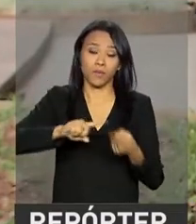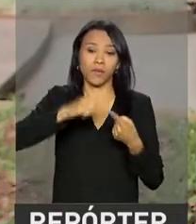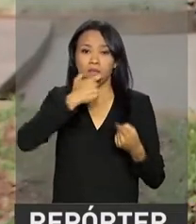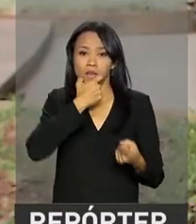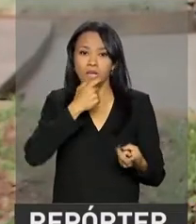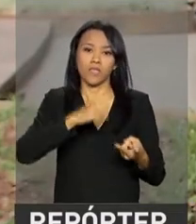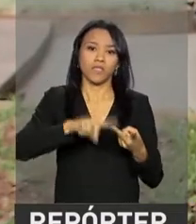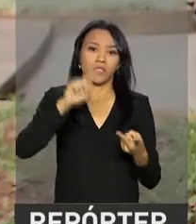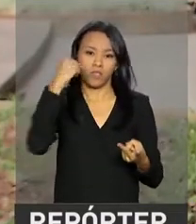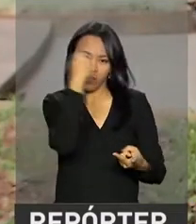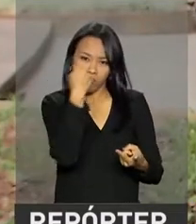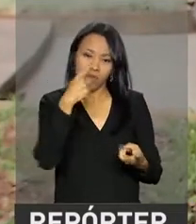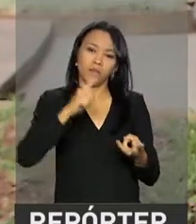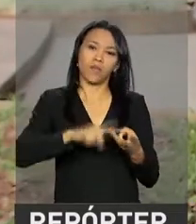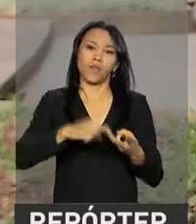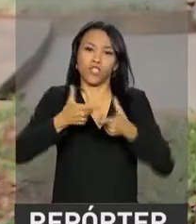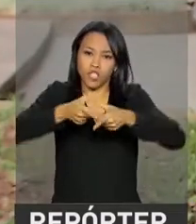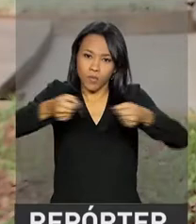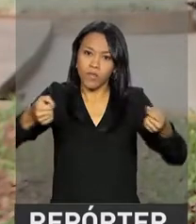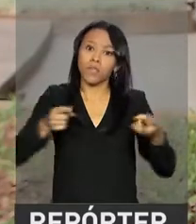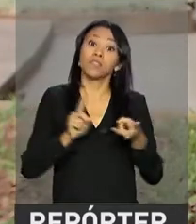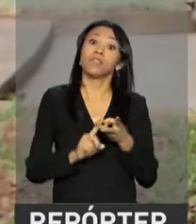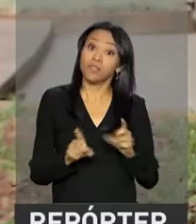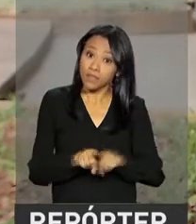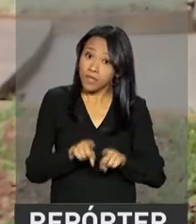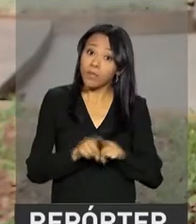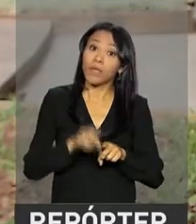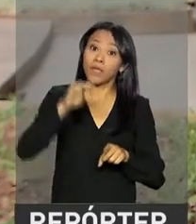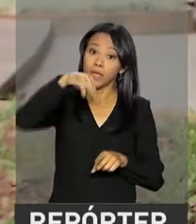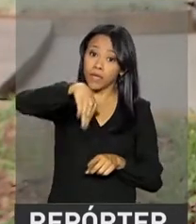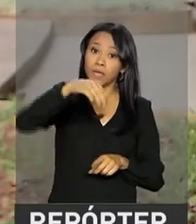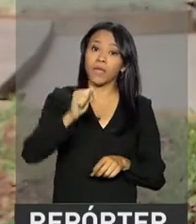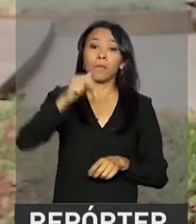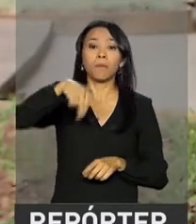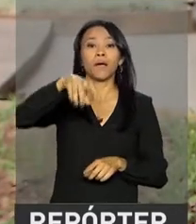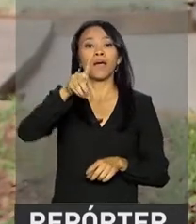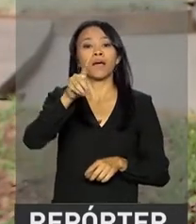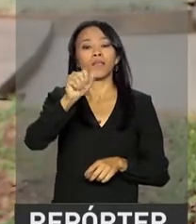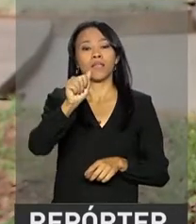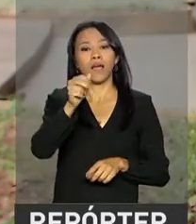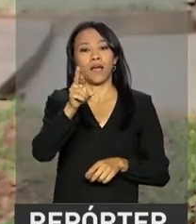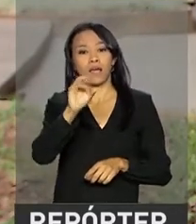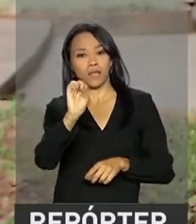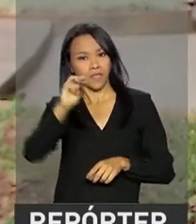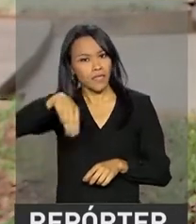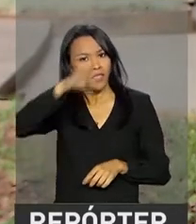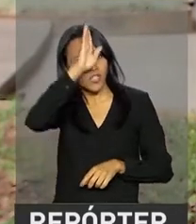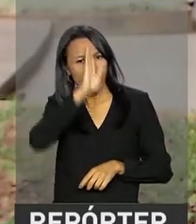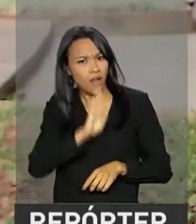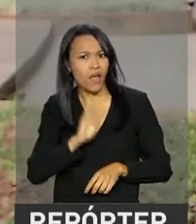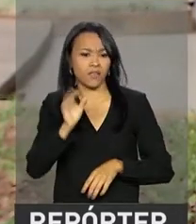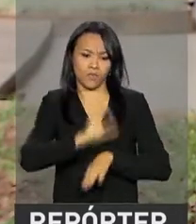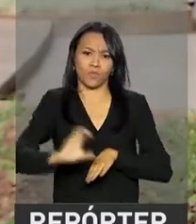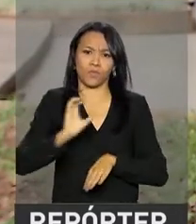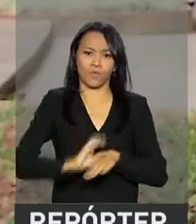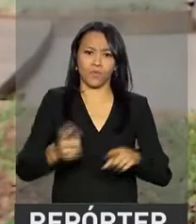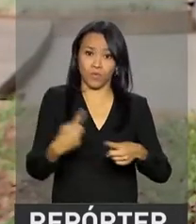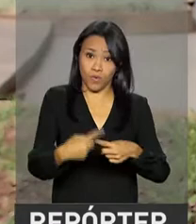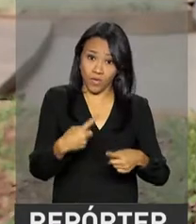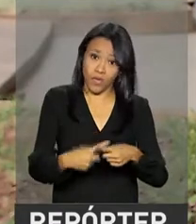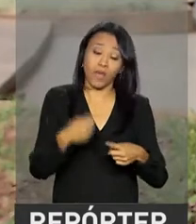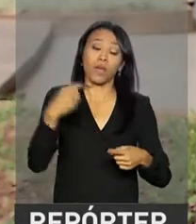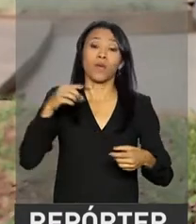em dois espanhóis japonês e até mandarim os cursos são de graça porque o ministério da educação tem